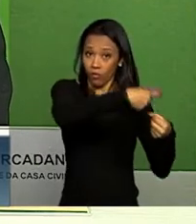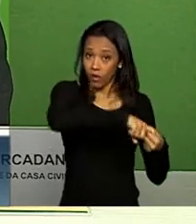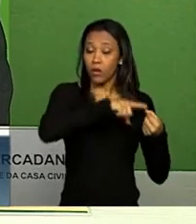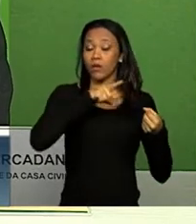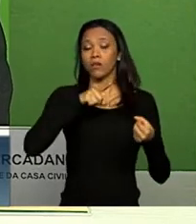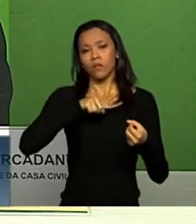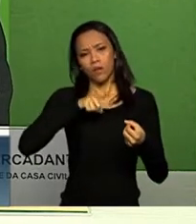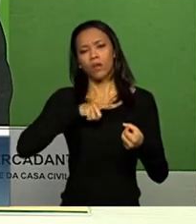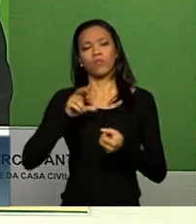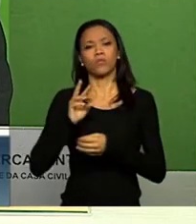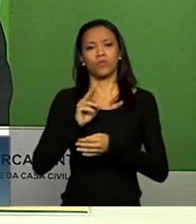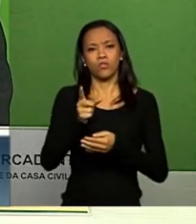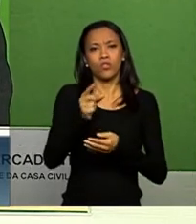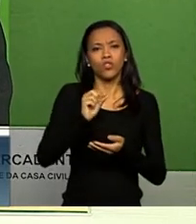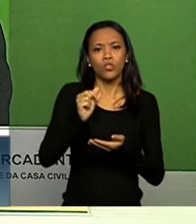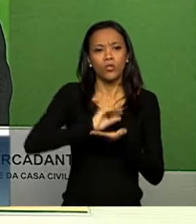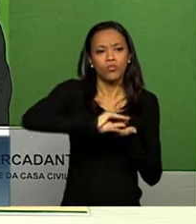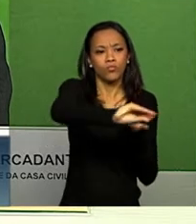aí